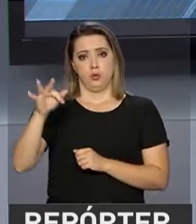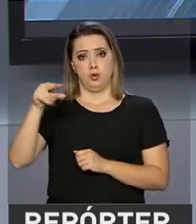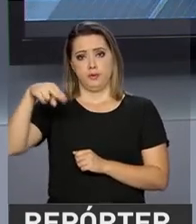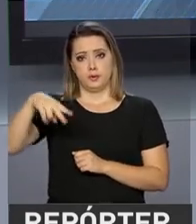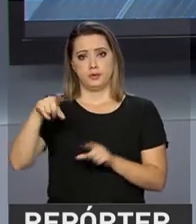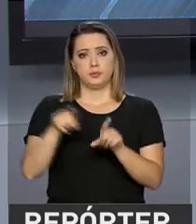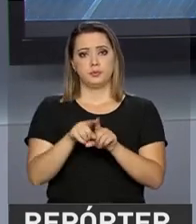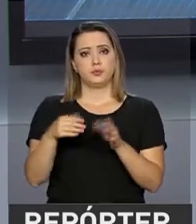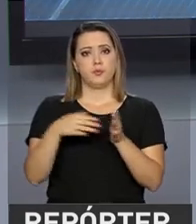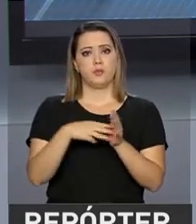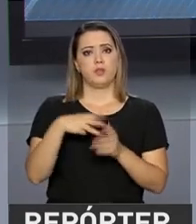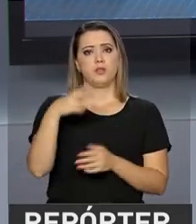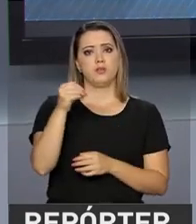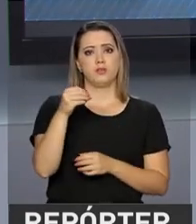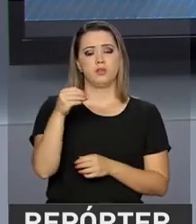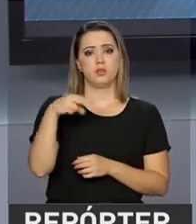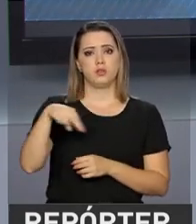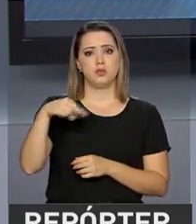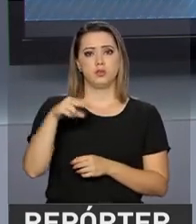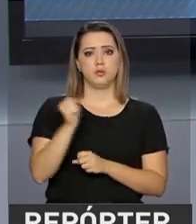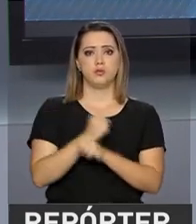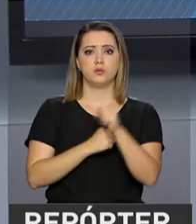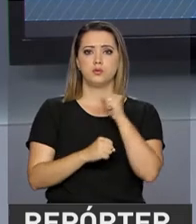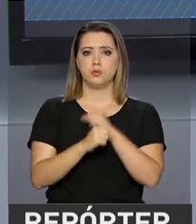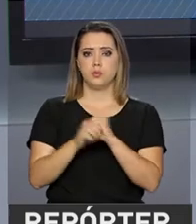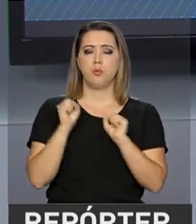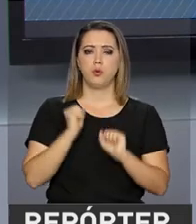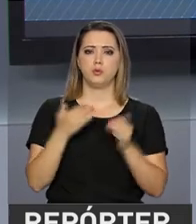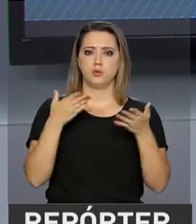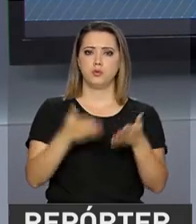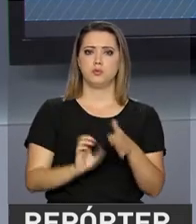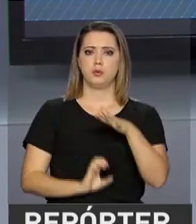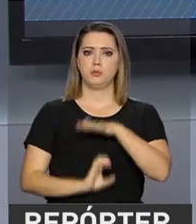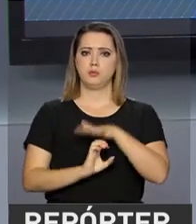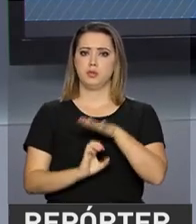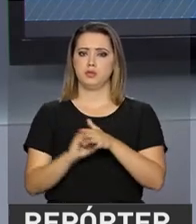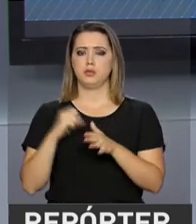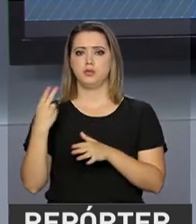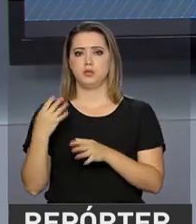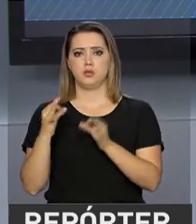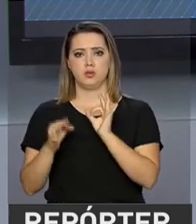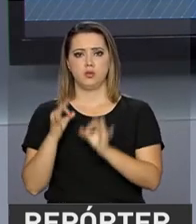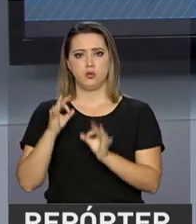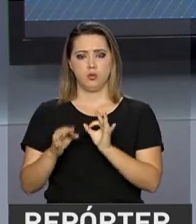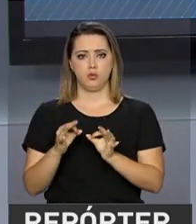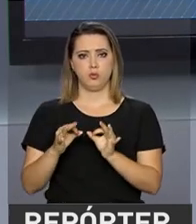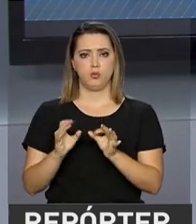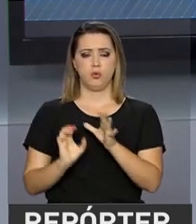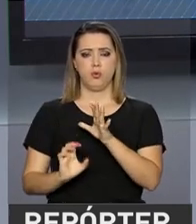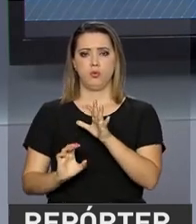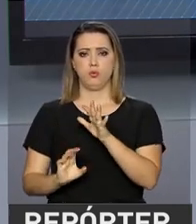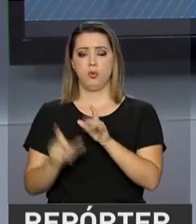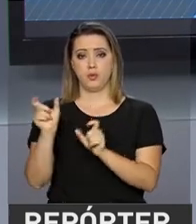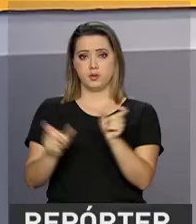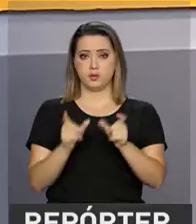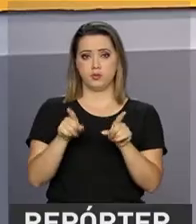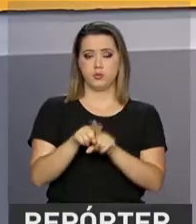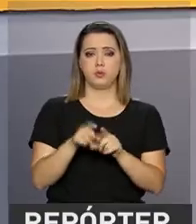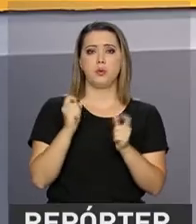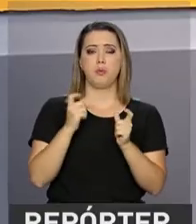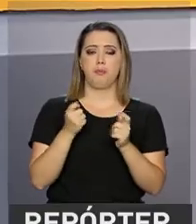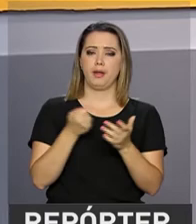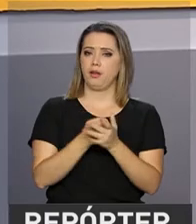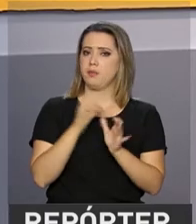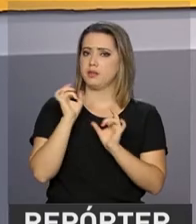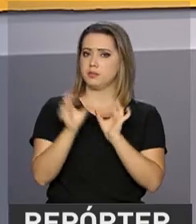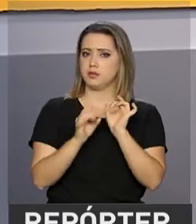novembro do ano passado. Podem participar pessoas físicas ou jurídicas. O programa oferece condições especiais de pagamento. E